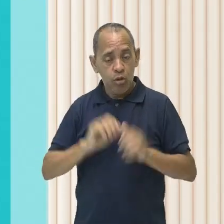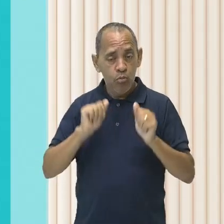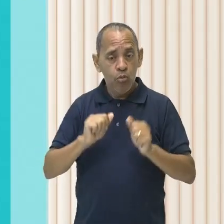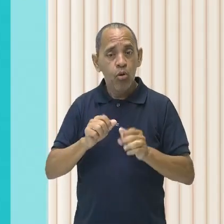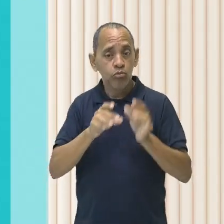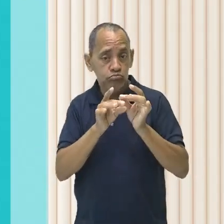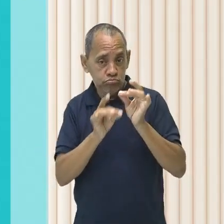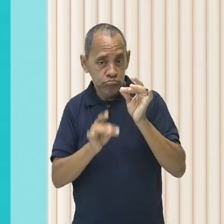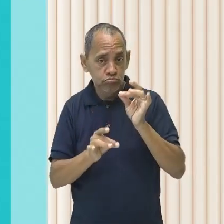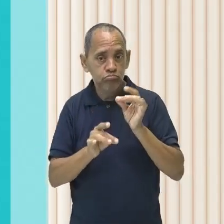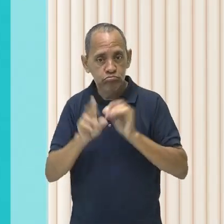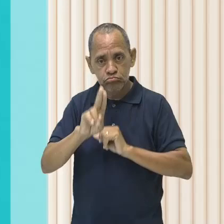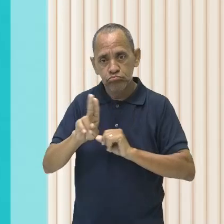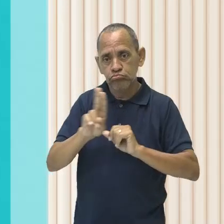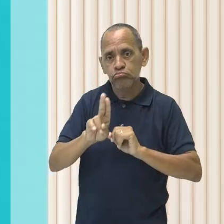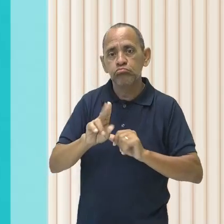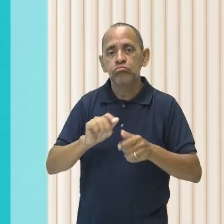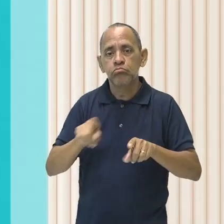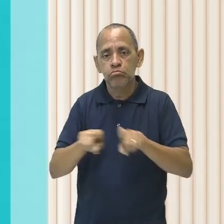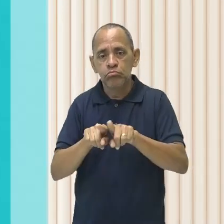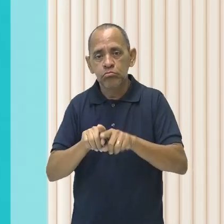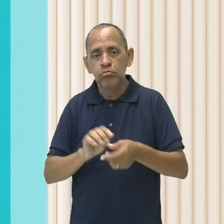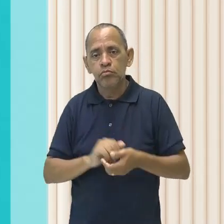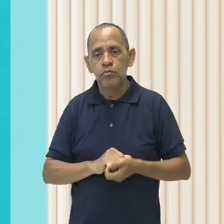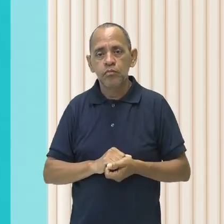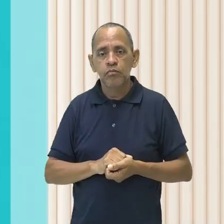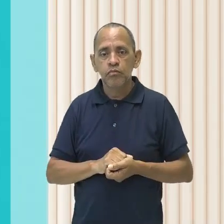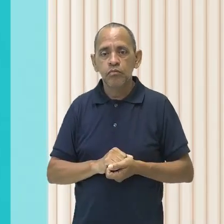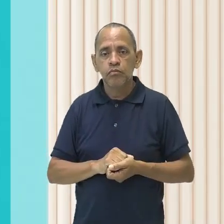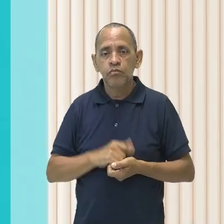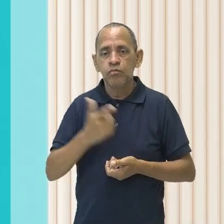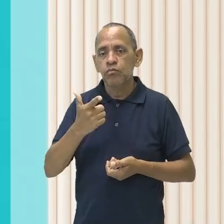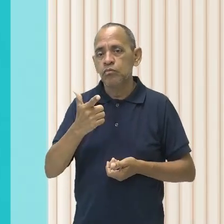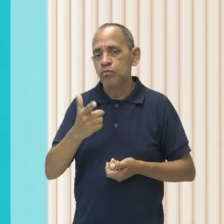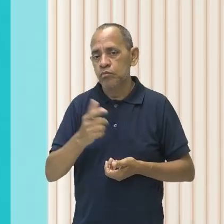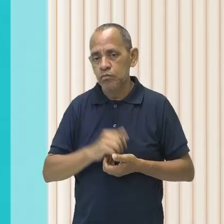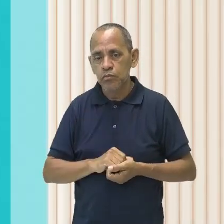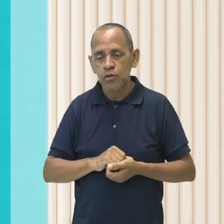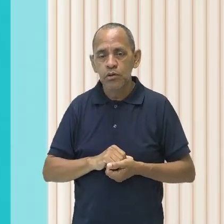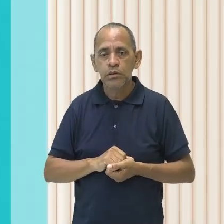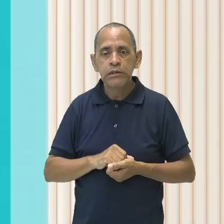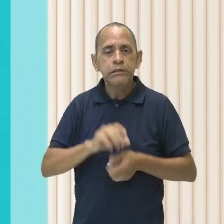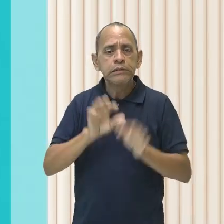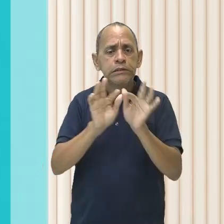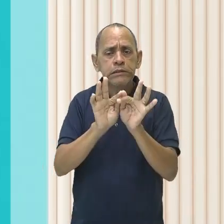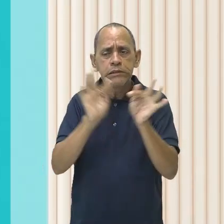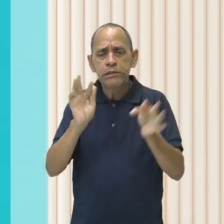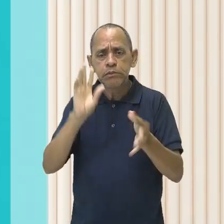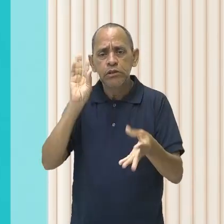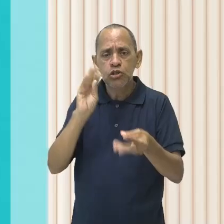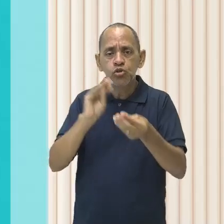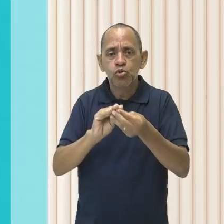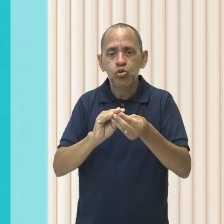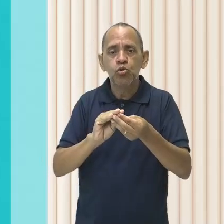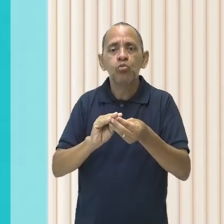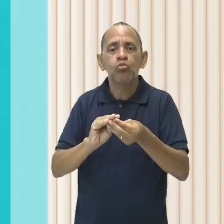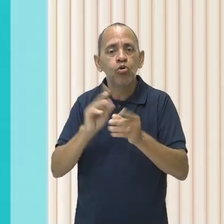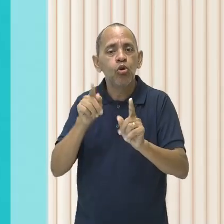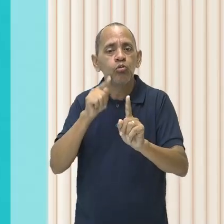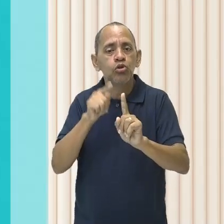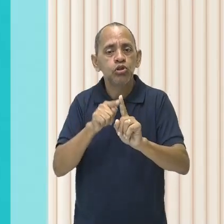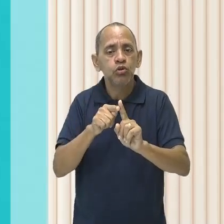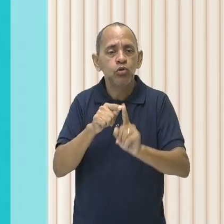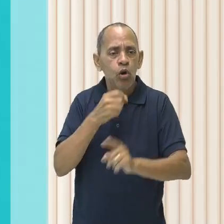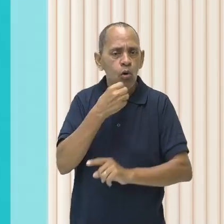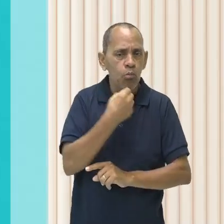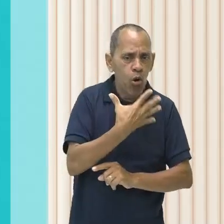tá bom? Então, aqui eu não tenho, quando eu falo de resenha, resumo, ou simplesmente resumo, a minha intenção aqui não é dizer se ela é boa ou